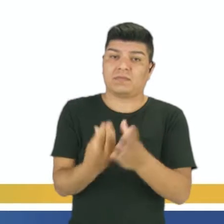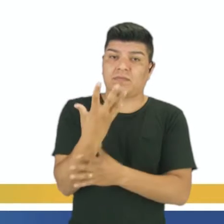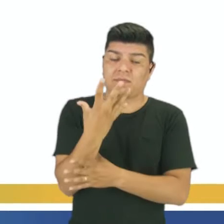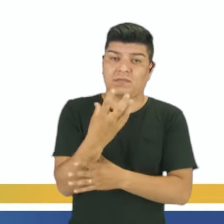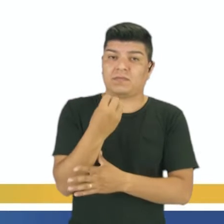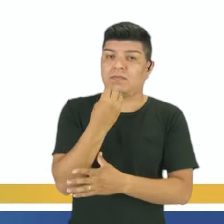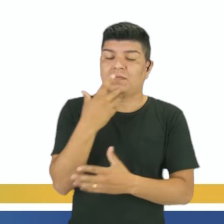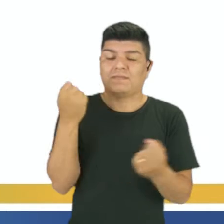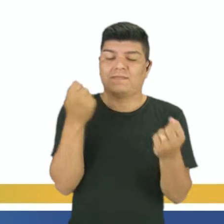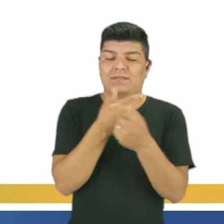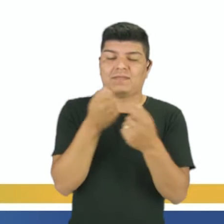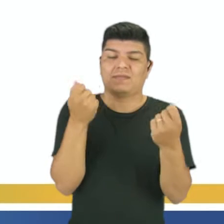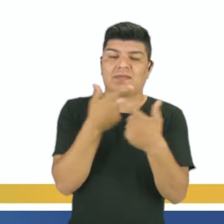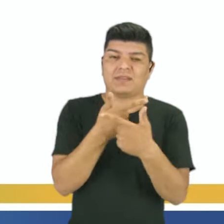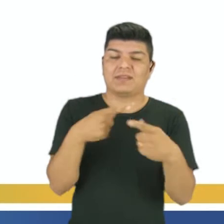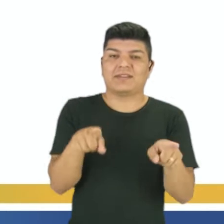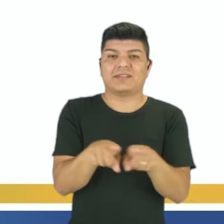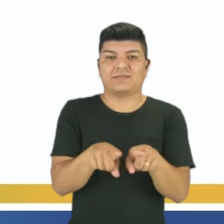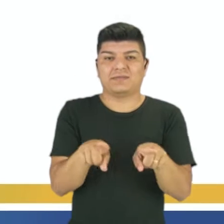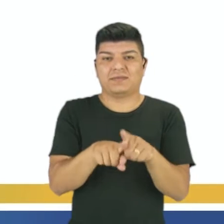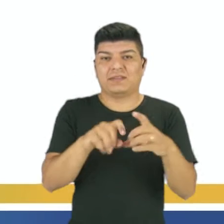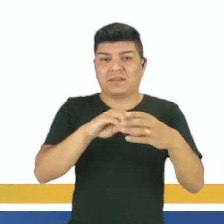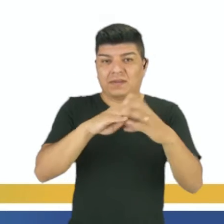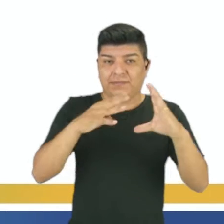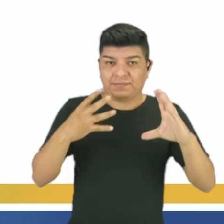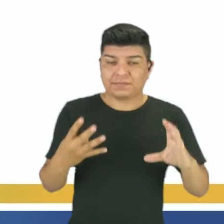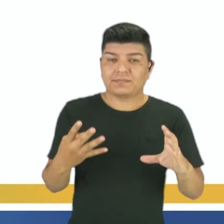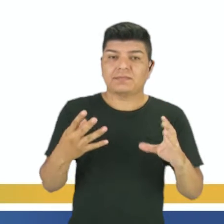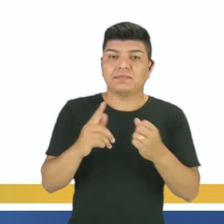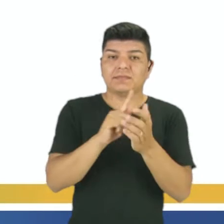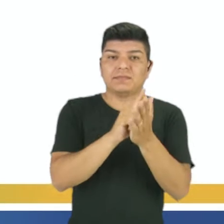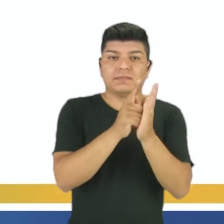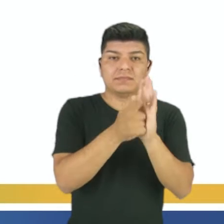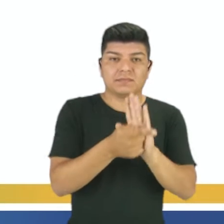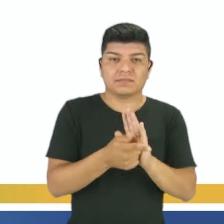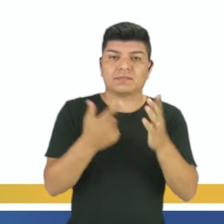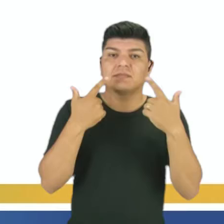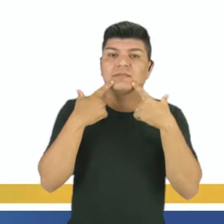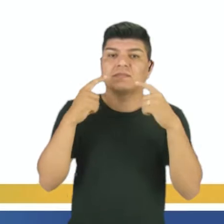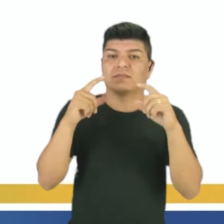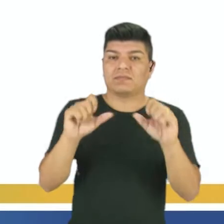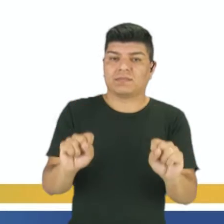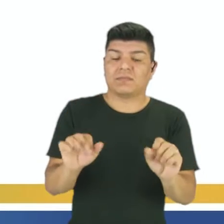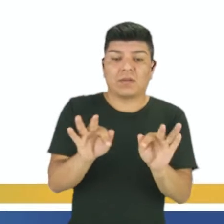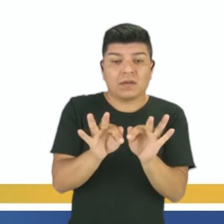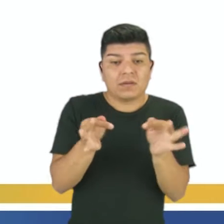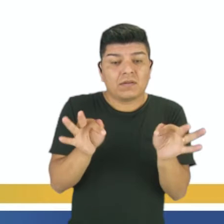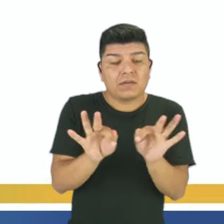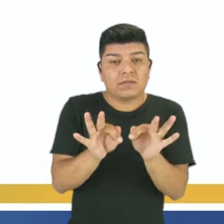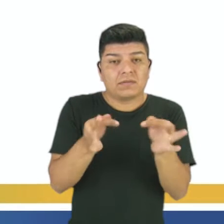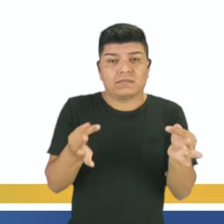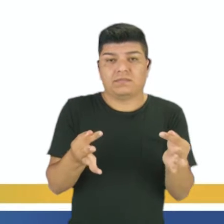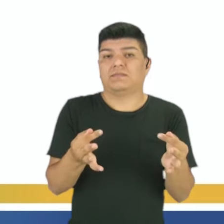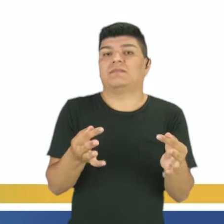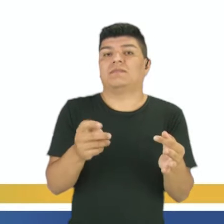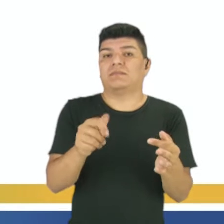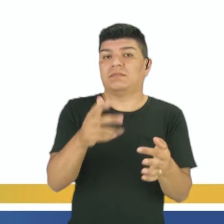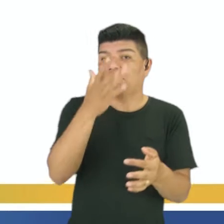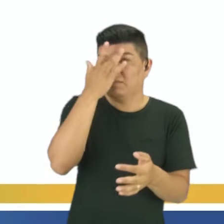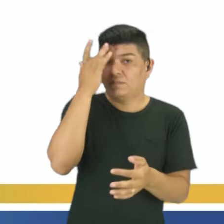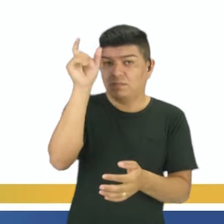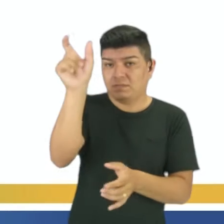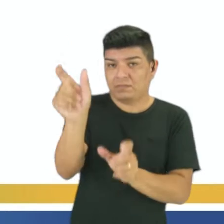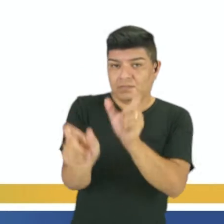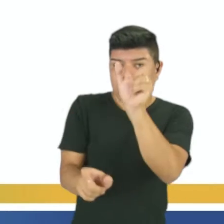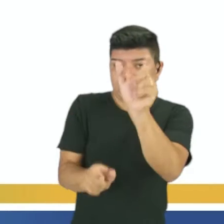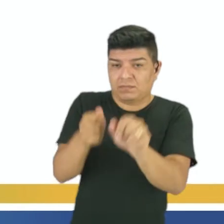e bem-humorada. Caracteriza-se esse gênero por sua linguagem simples, poucos